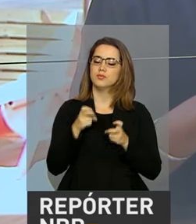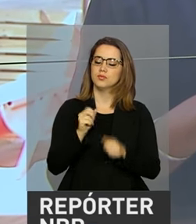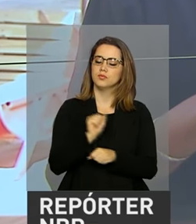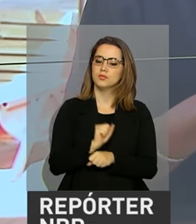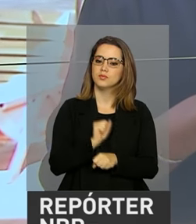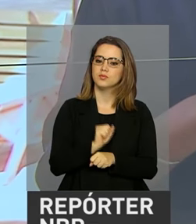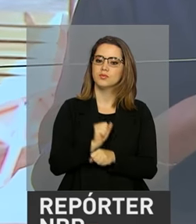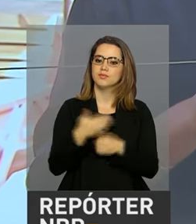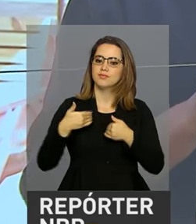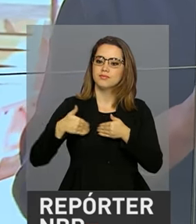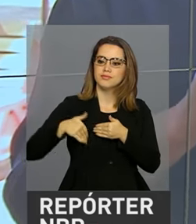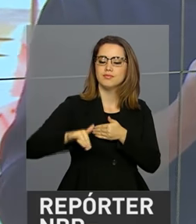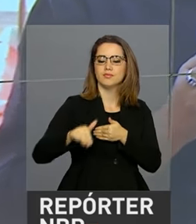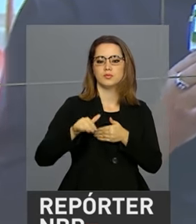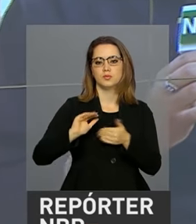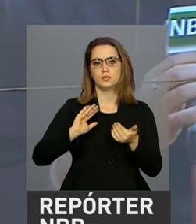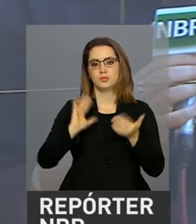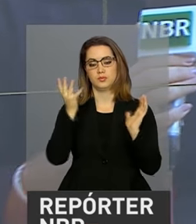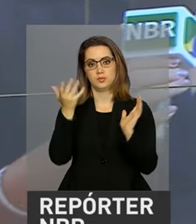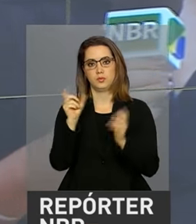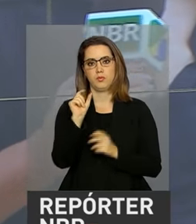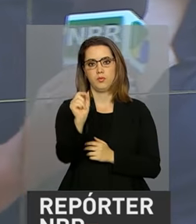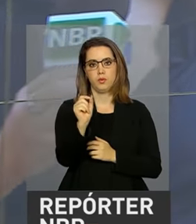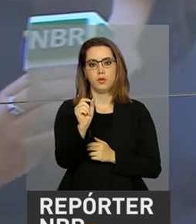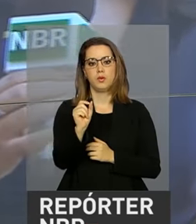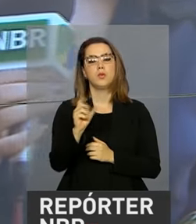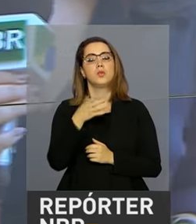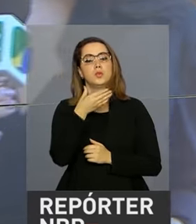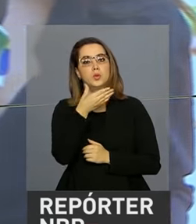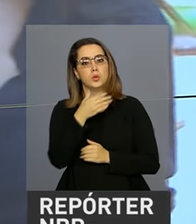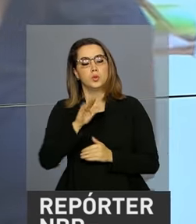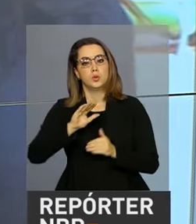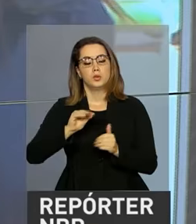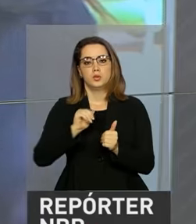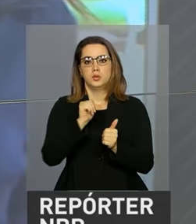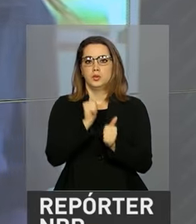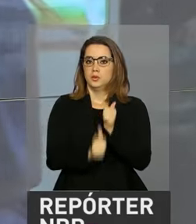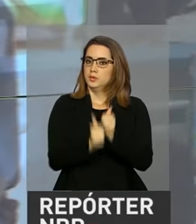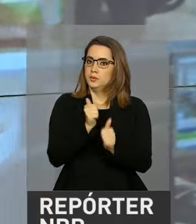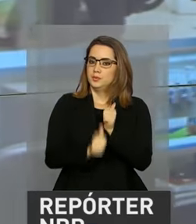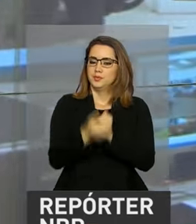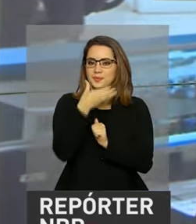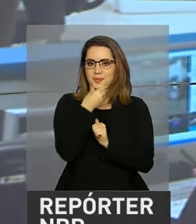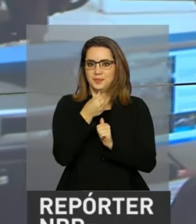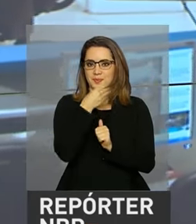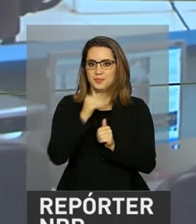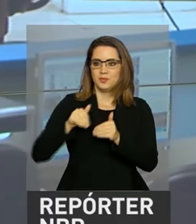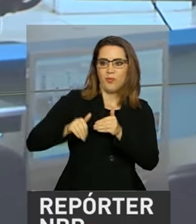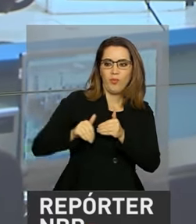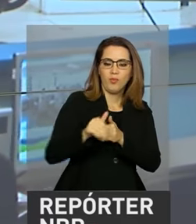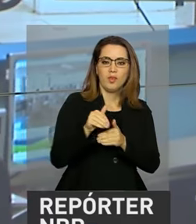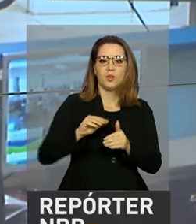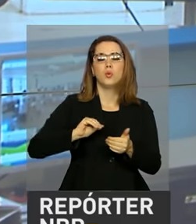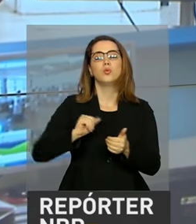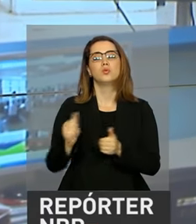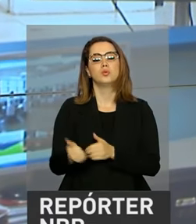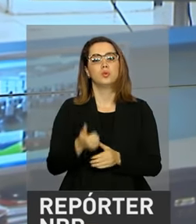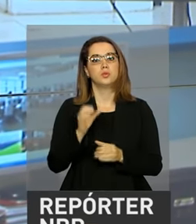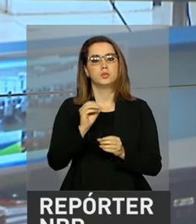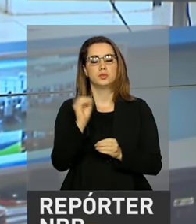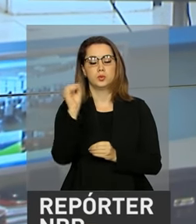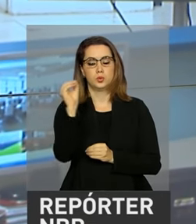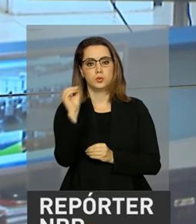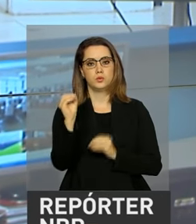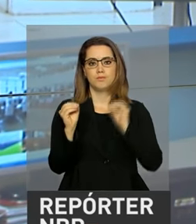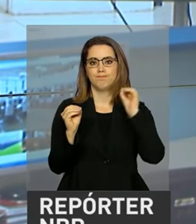essa grande festa de abertura Obrigada para você e a seleção masculina de futebol do Brasil estreou nas olimpíadas com empate de 0 a 0 com a